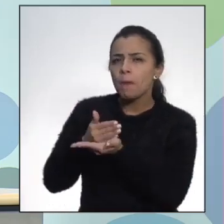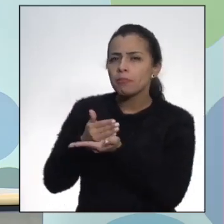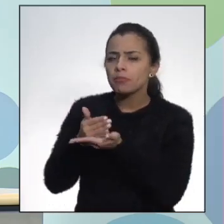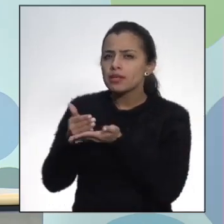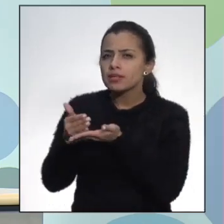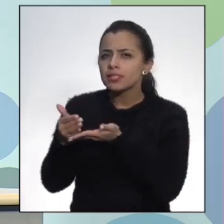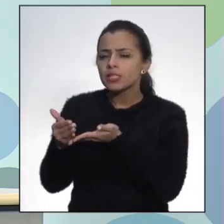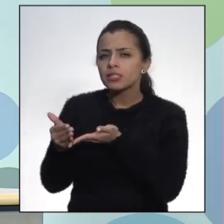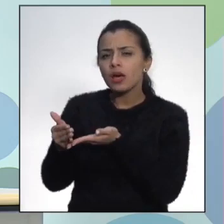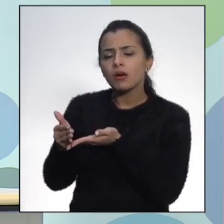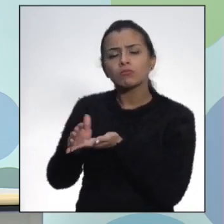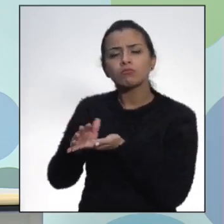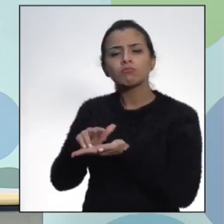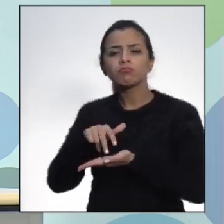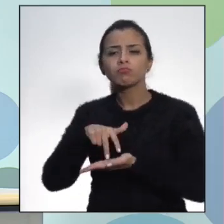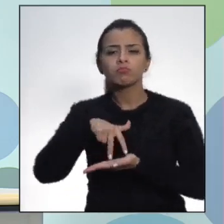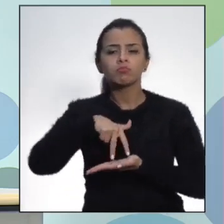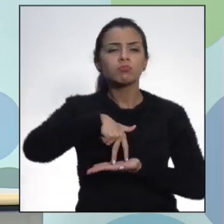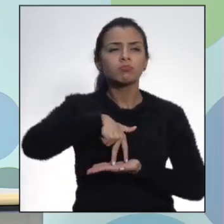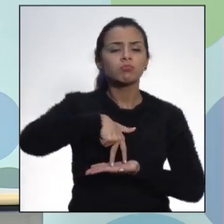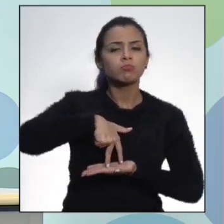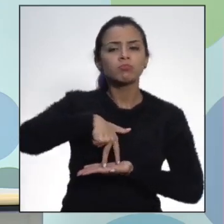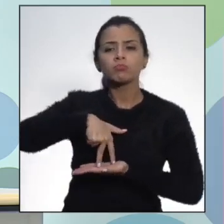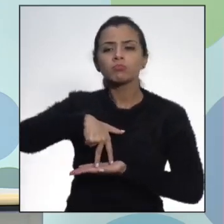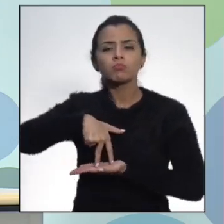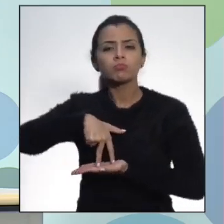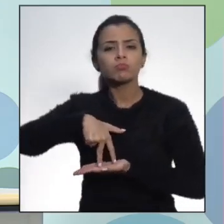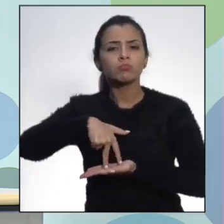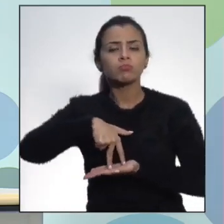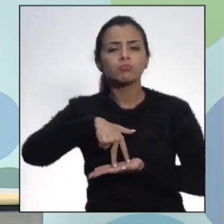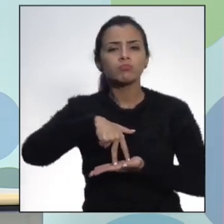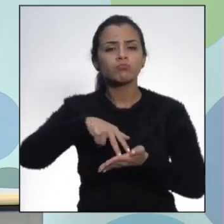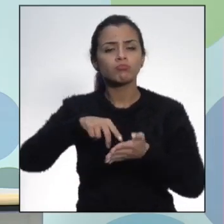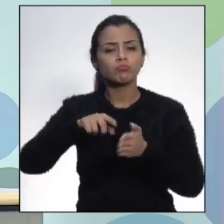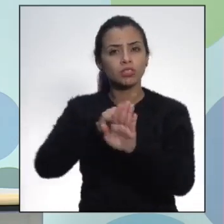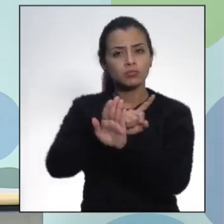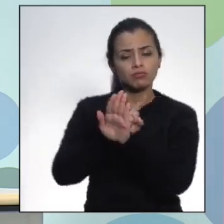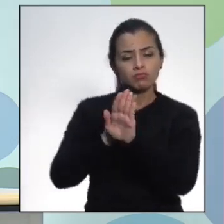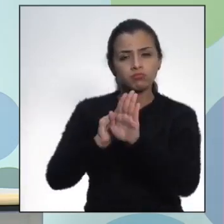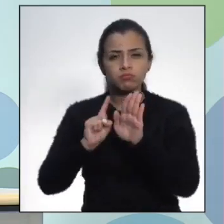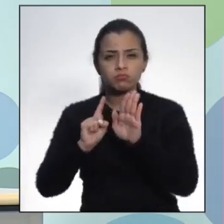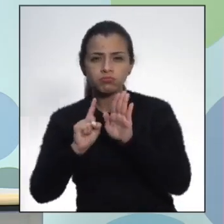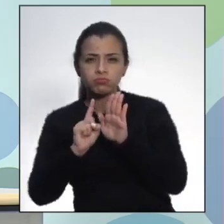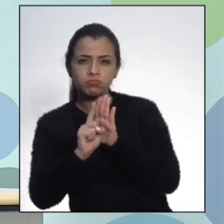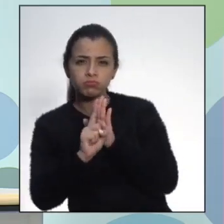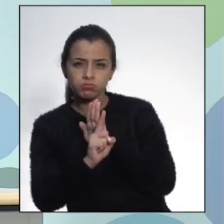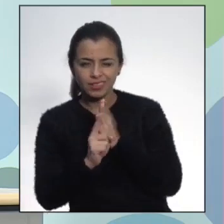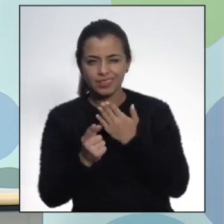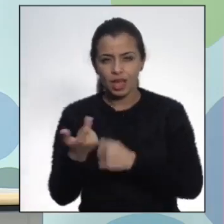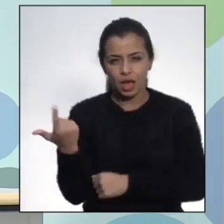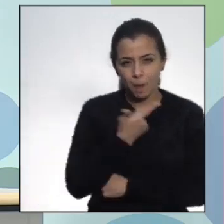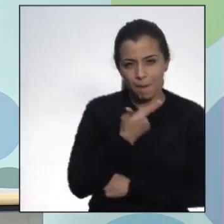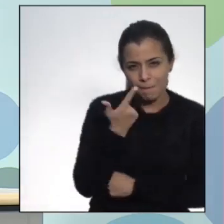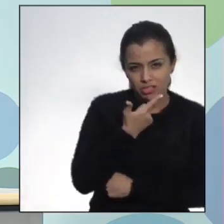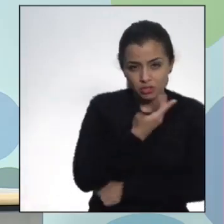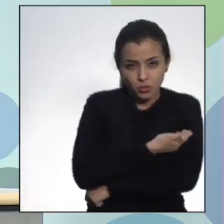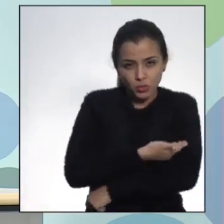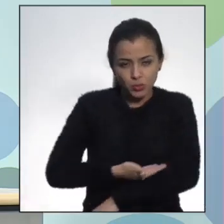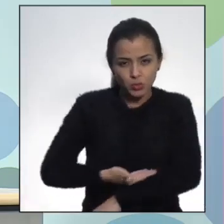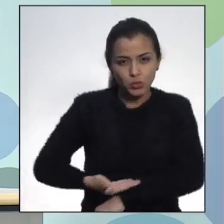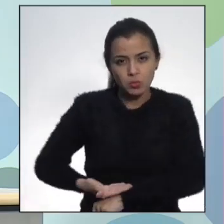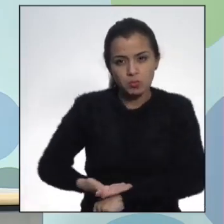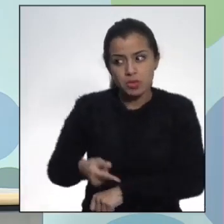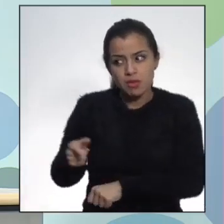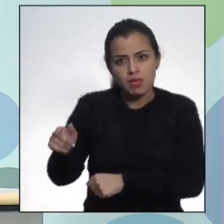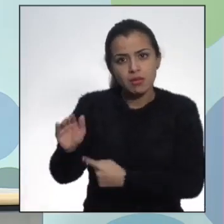se impor logo de cara, né, como é prático, como é próprio de uma comédia de costumes, né? Ele deixa bem claro a